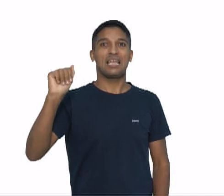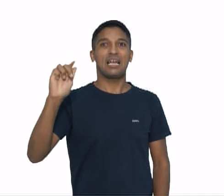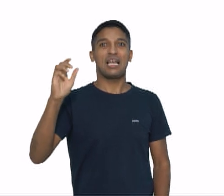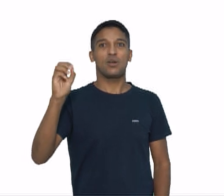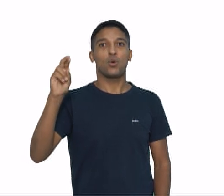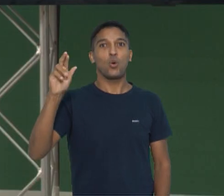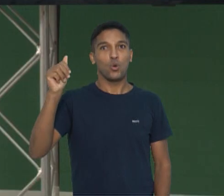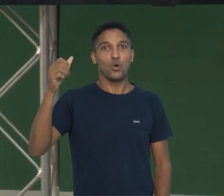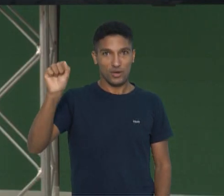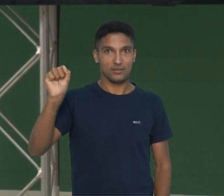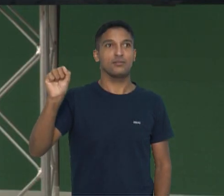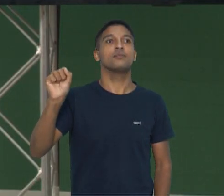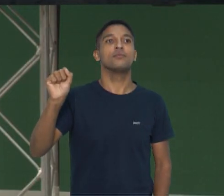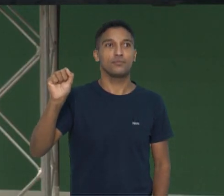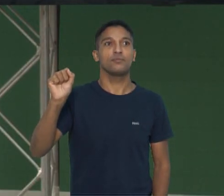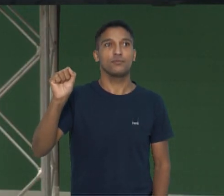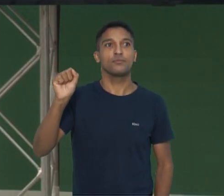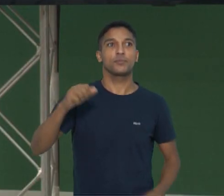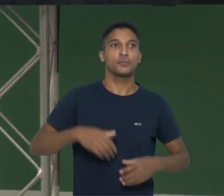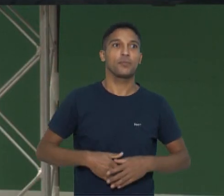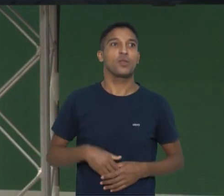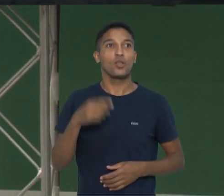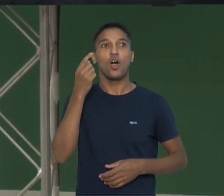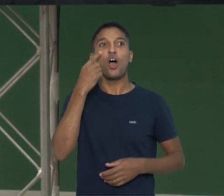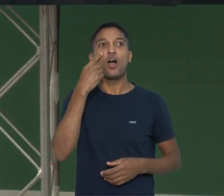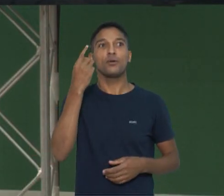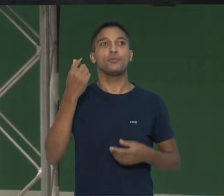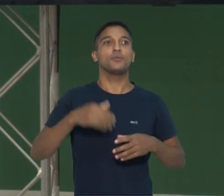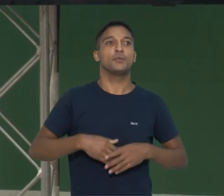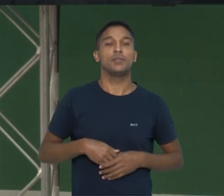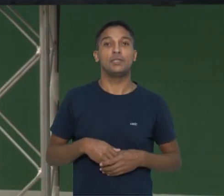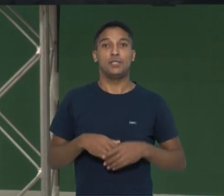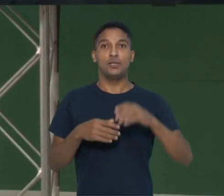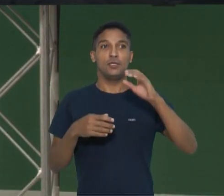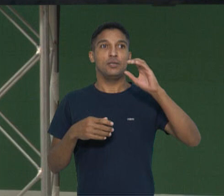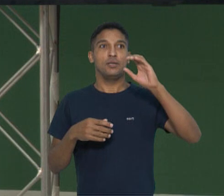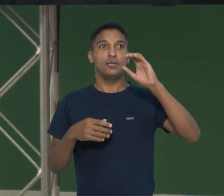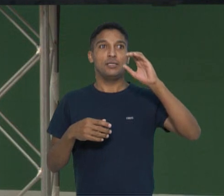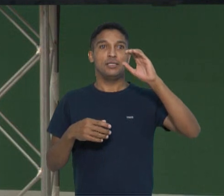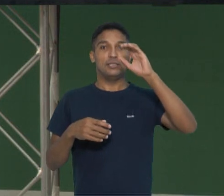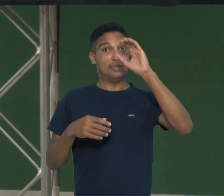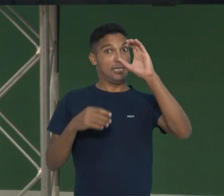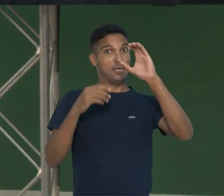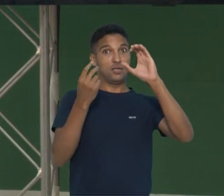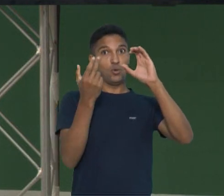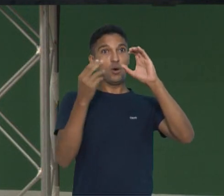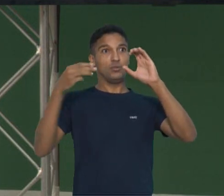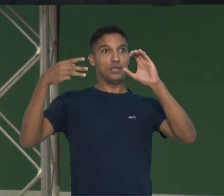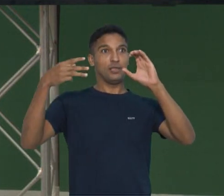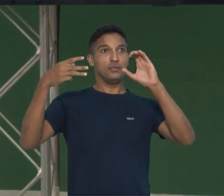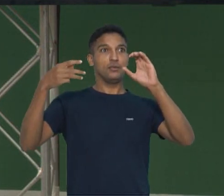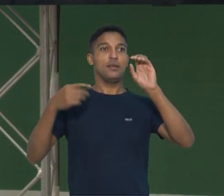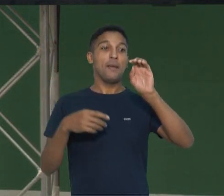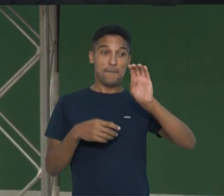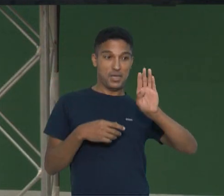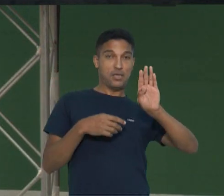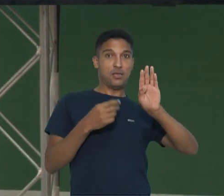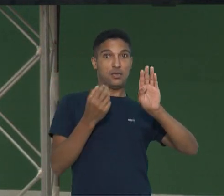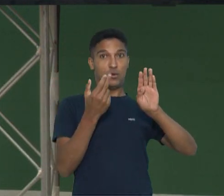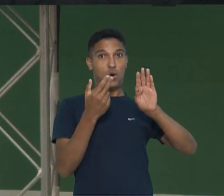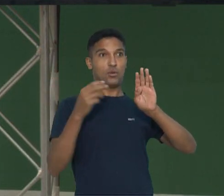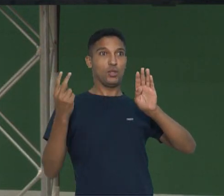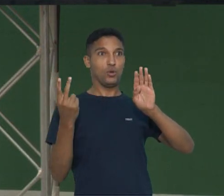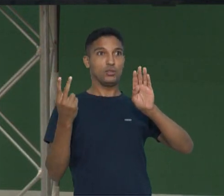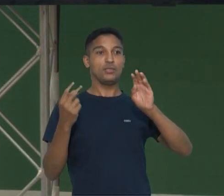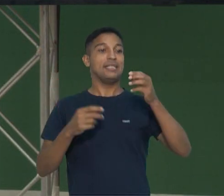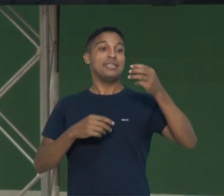é da origem até o nosso foco. Então, C vale 3, B vale 2.